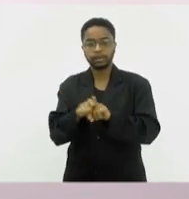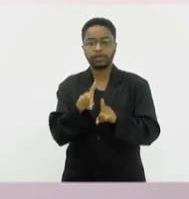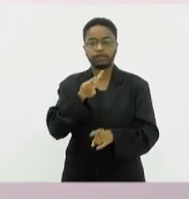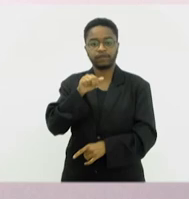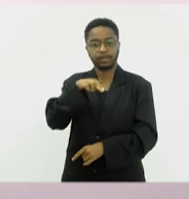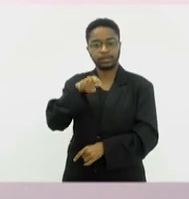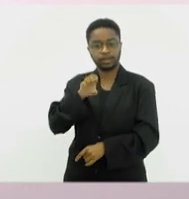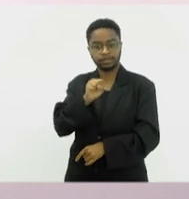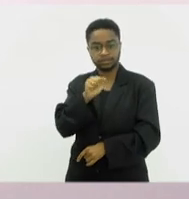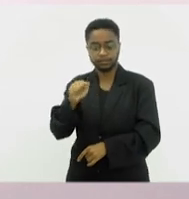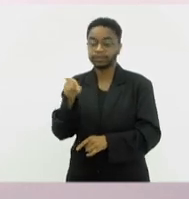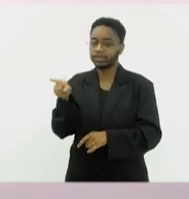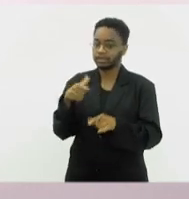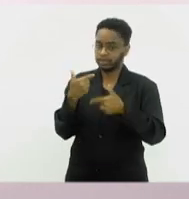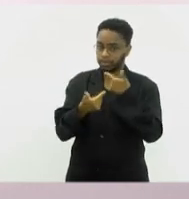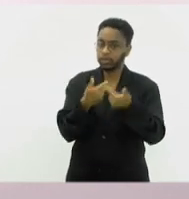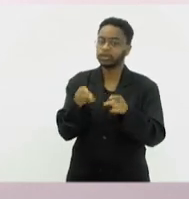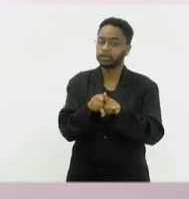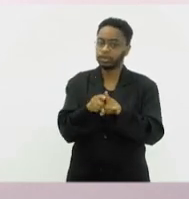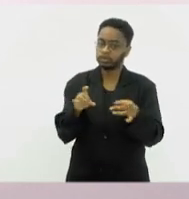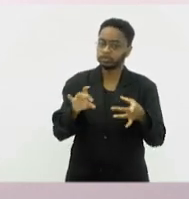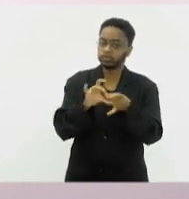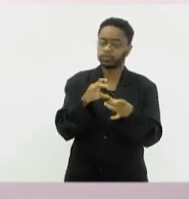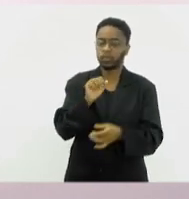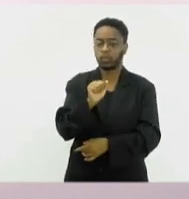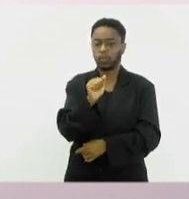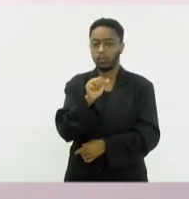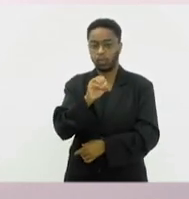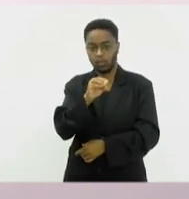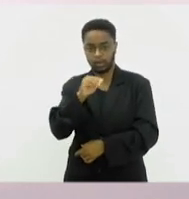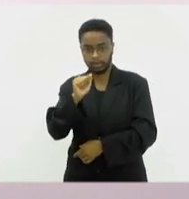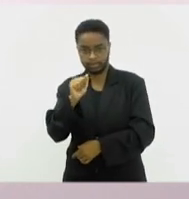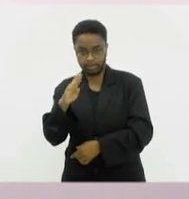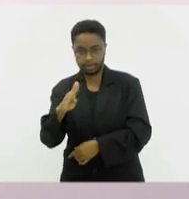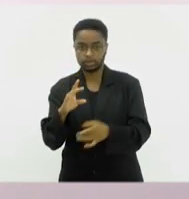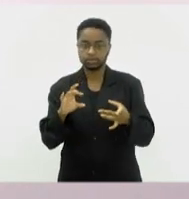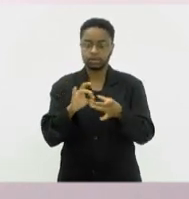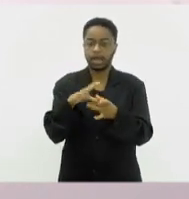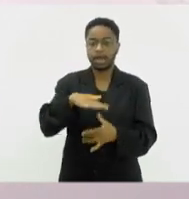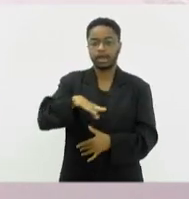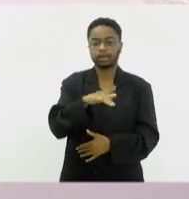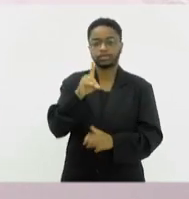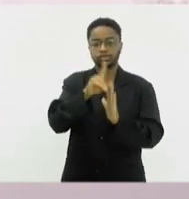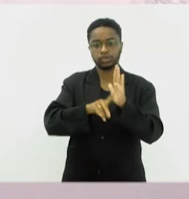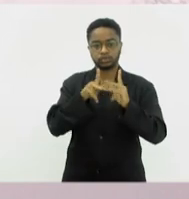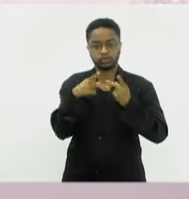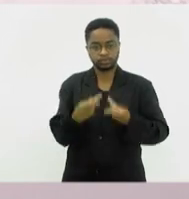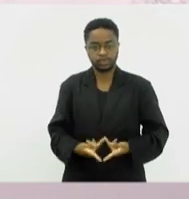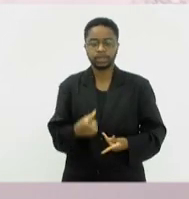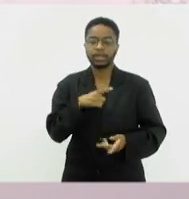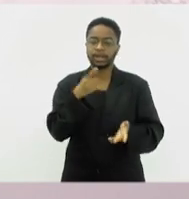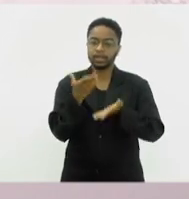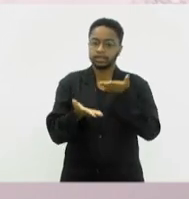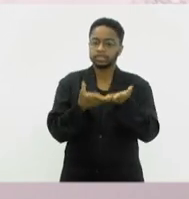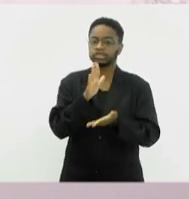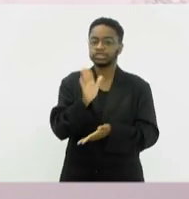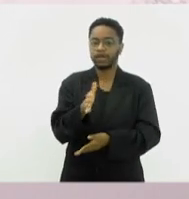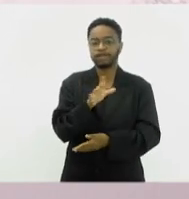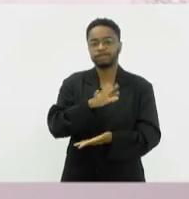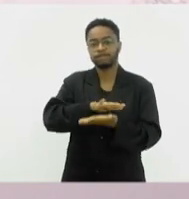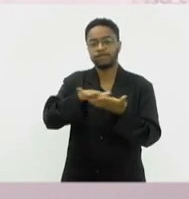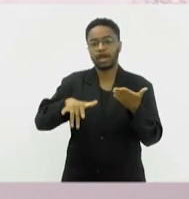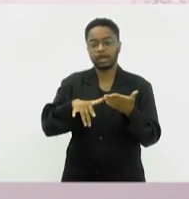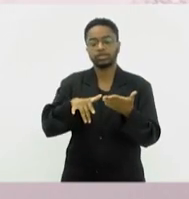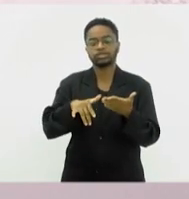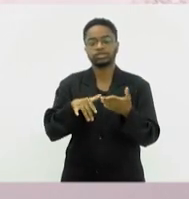Vanessa, que trabalhou também na comissão da OAB de Direitos Humanos, da qual a gente também já teve atendimento de diversas violações, e a gente